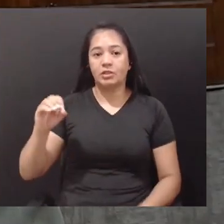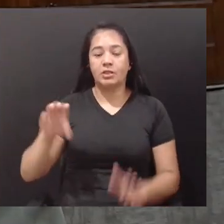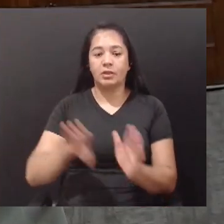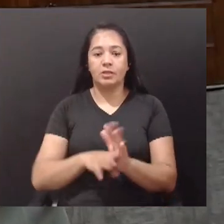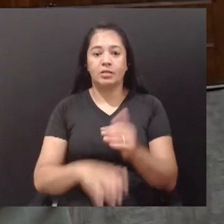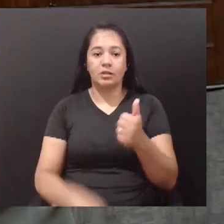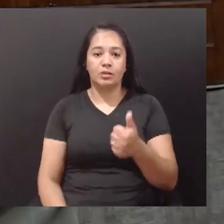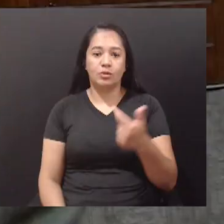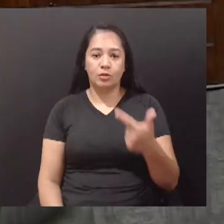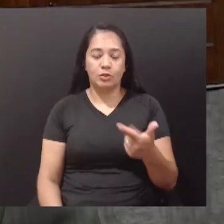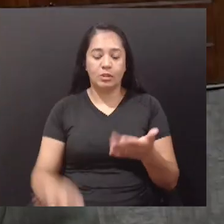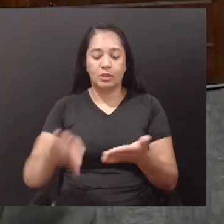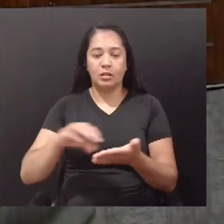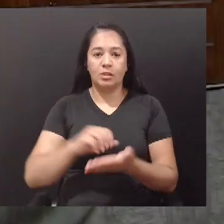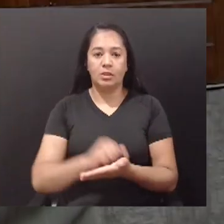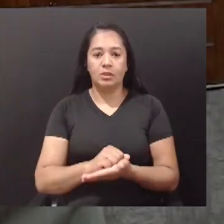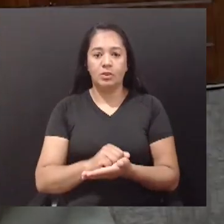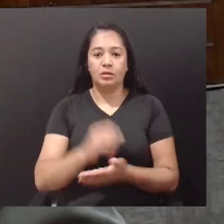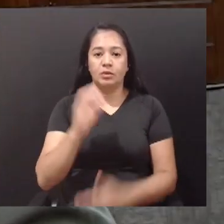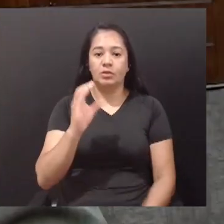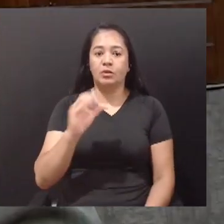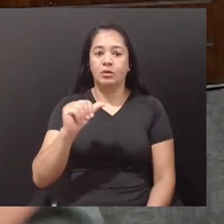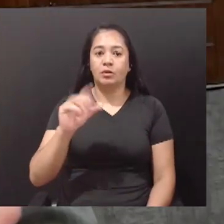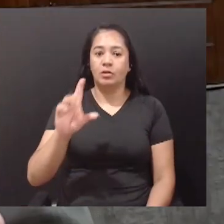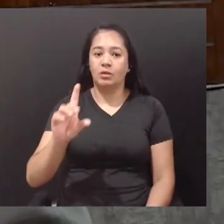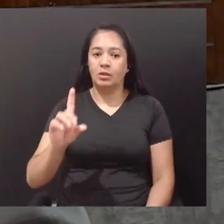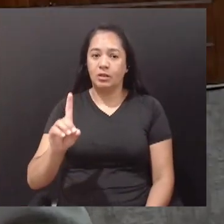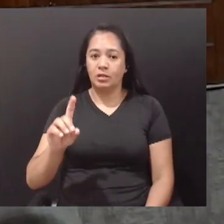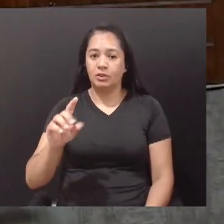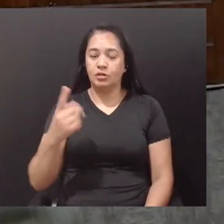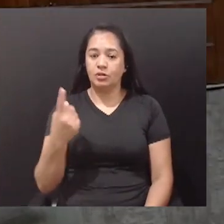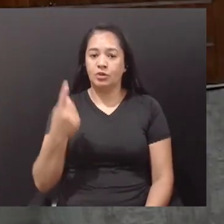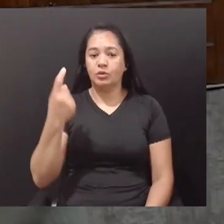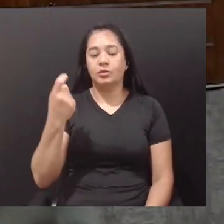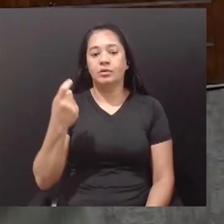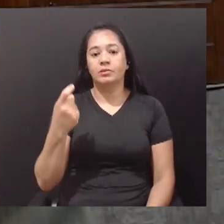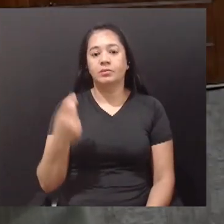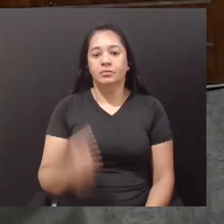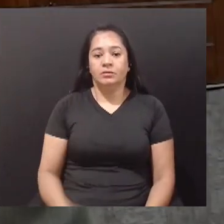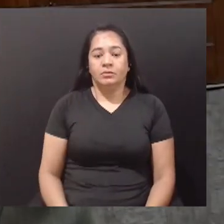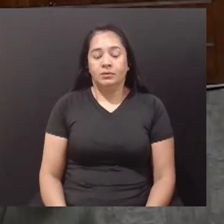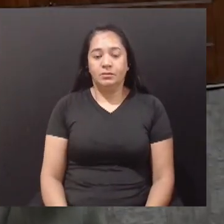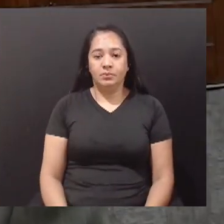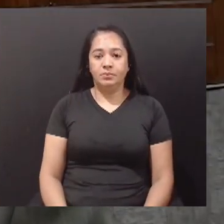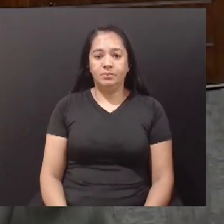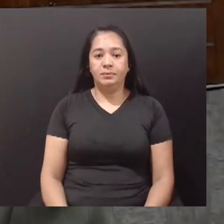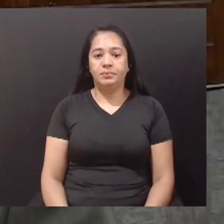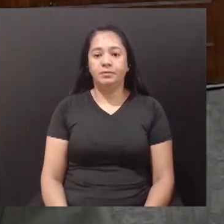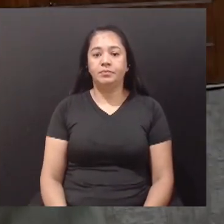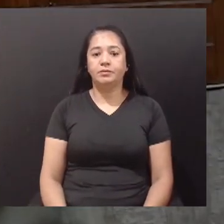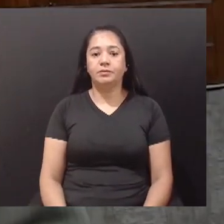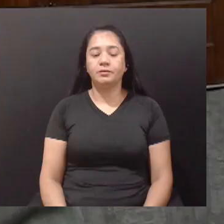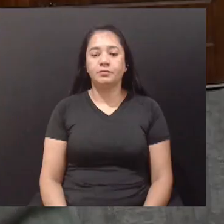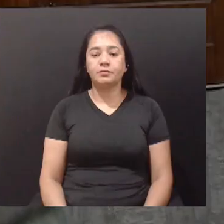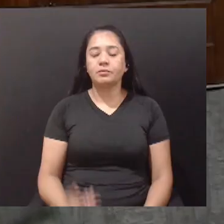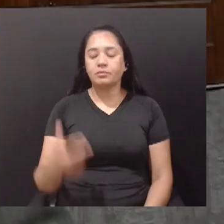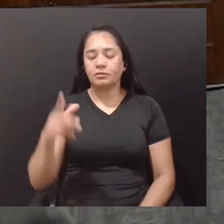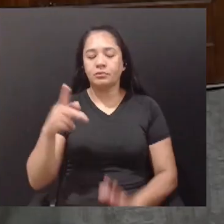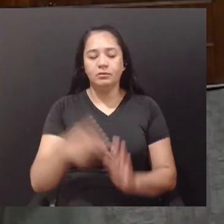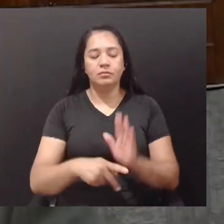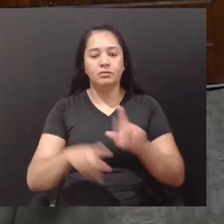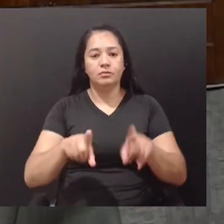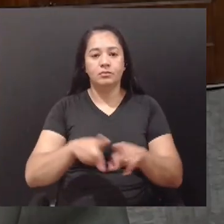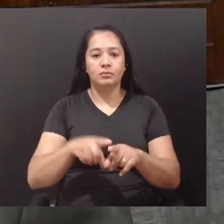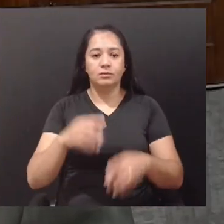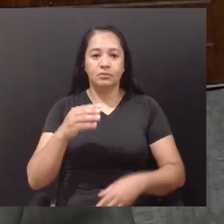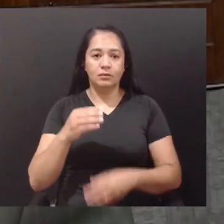esteja cadastrado no CAD único, né, a questão da renda per capita. Nós apresentamos um outro projeto também para incluir na